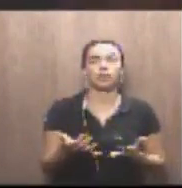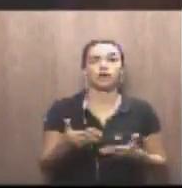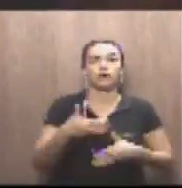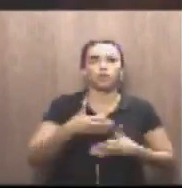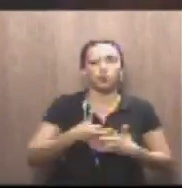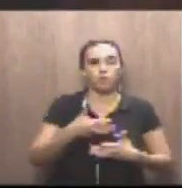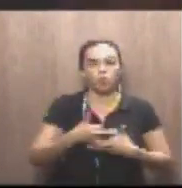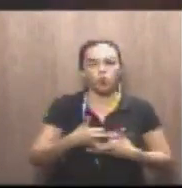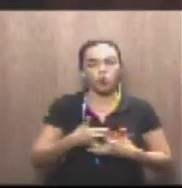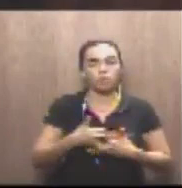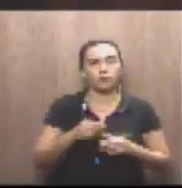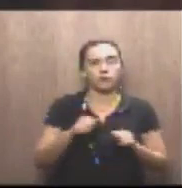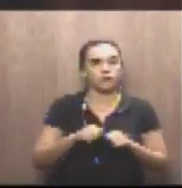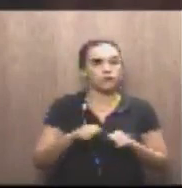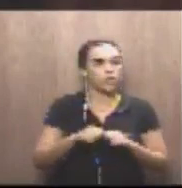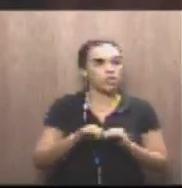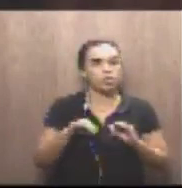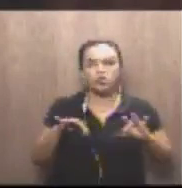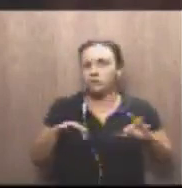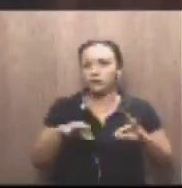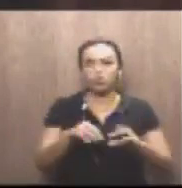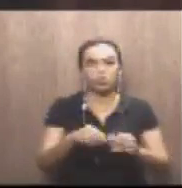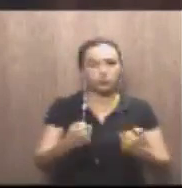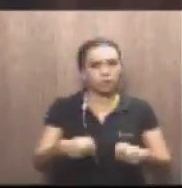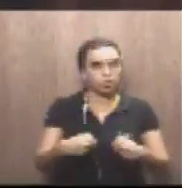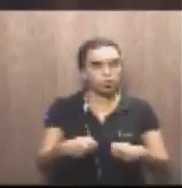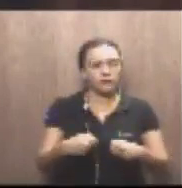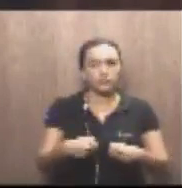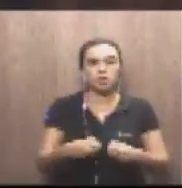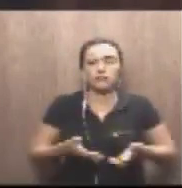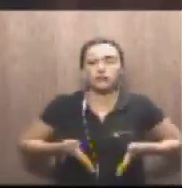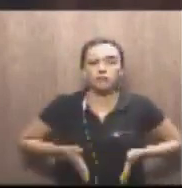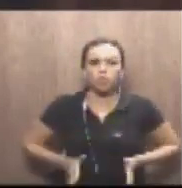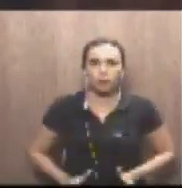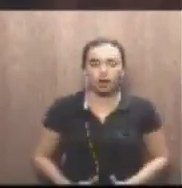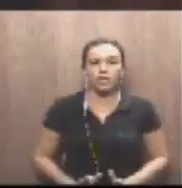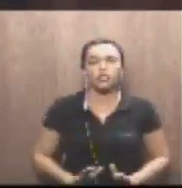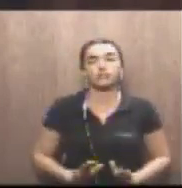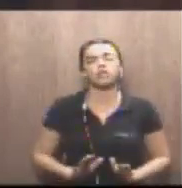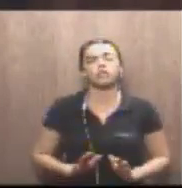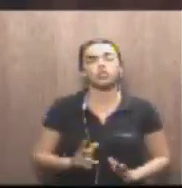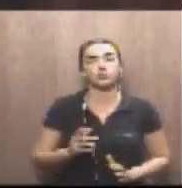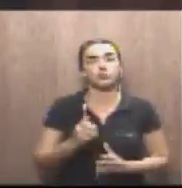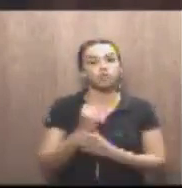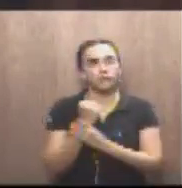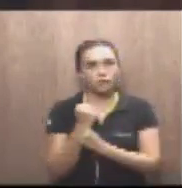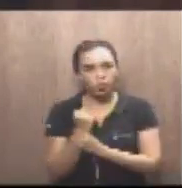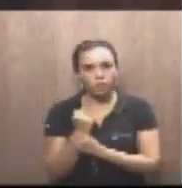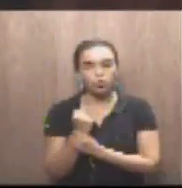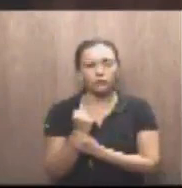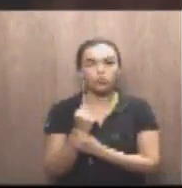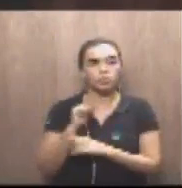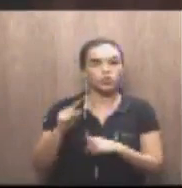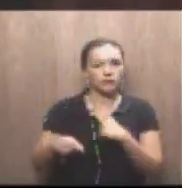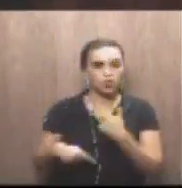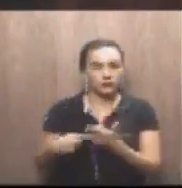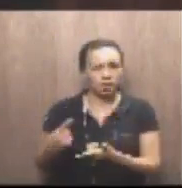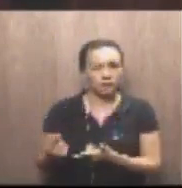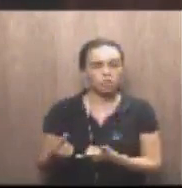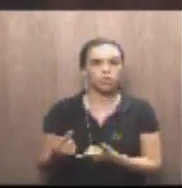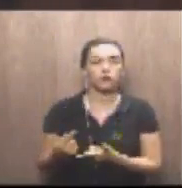corpo produz tudo o que é necessário para que o parto seja um evento seguro e as consequências